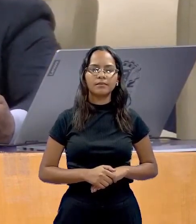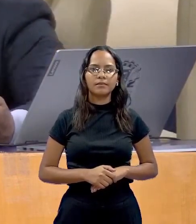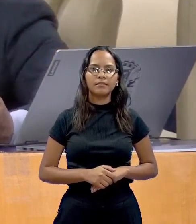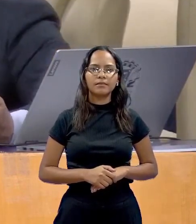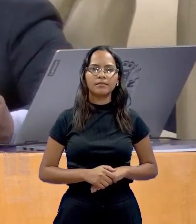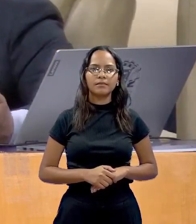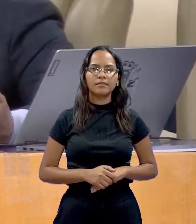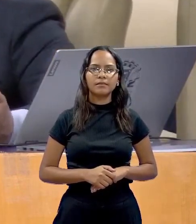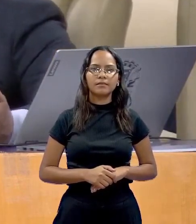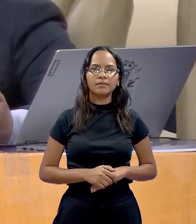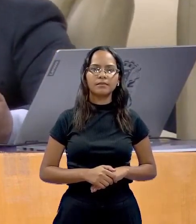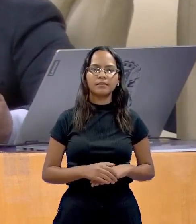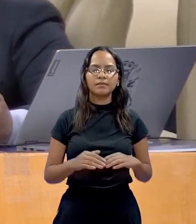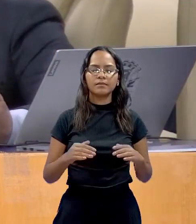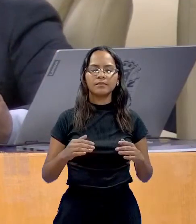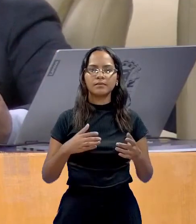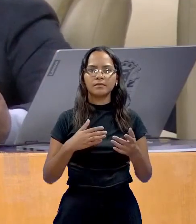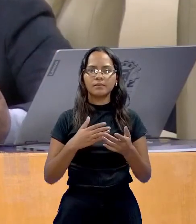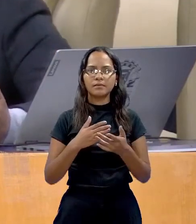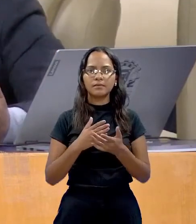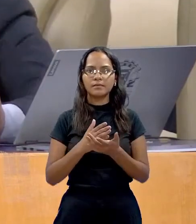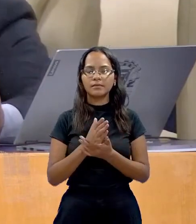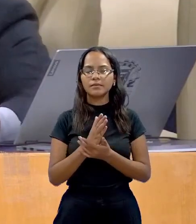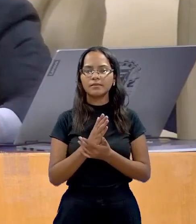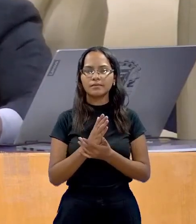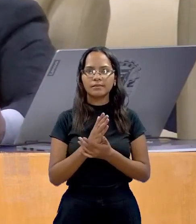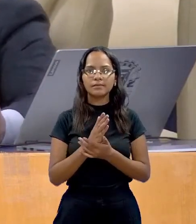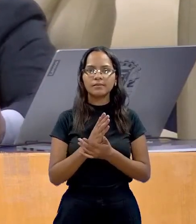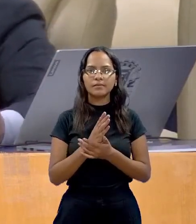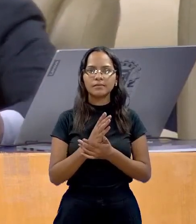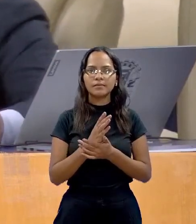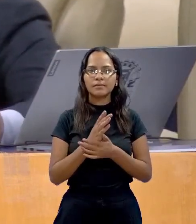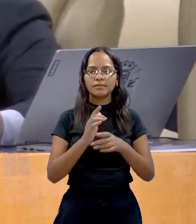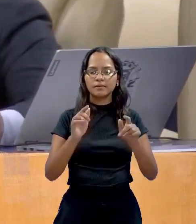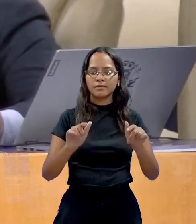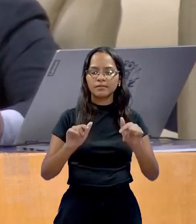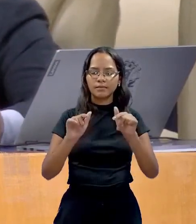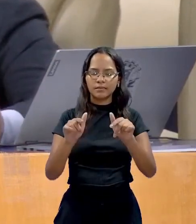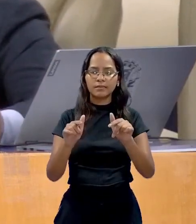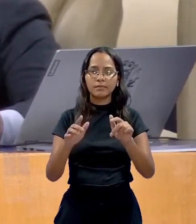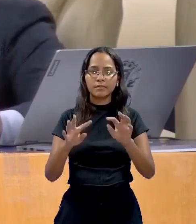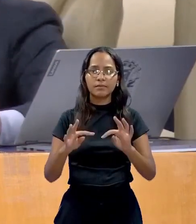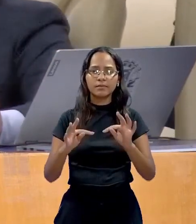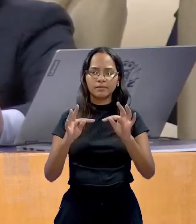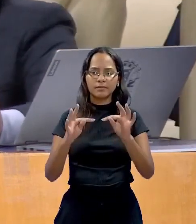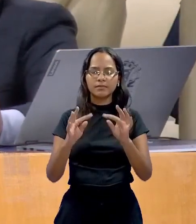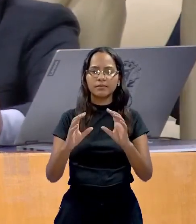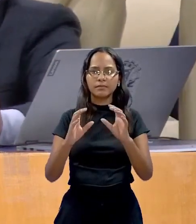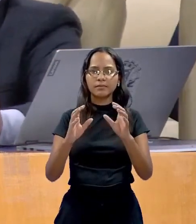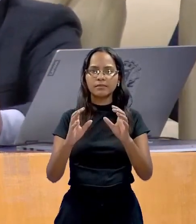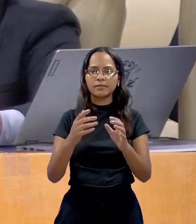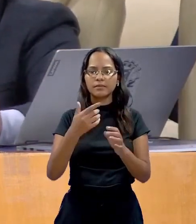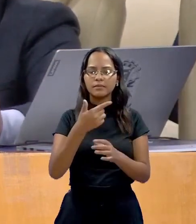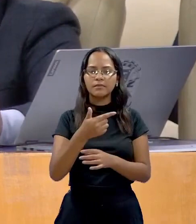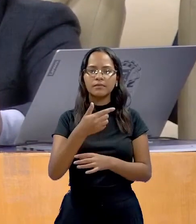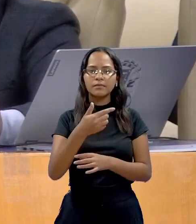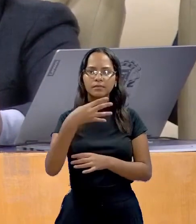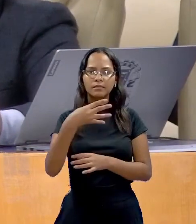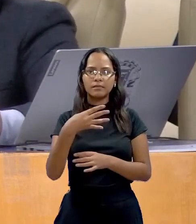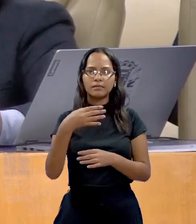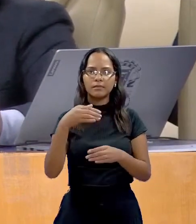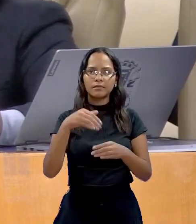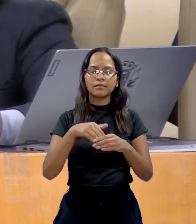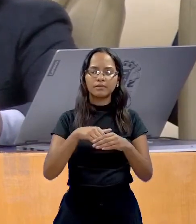Aprovado os títulos de todos os colegas vereadores, 24 votos a favor.